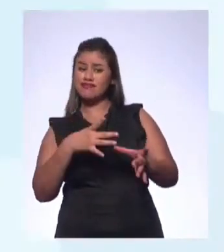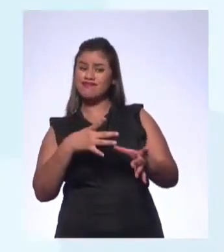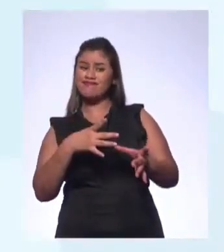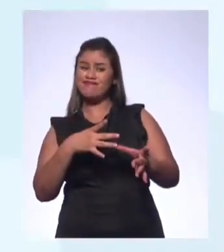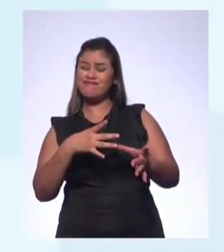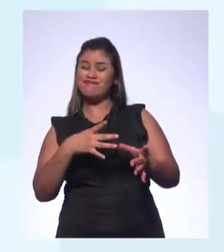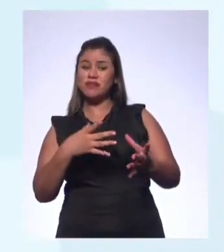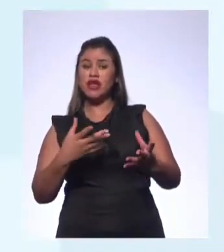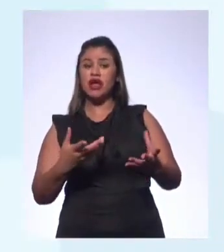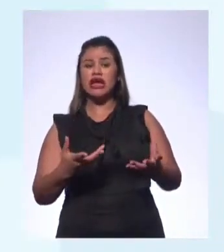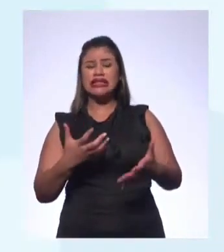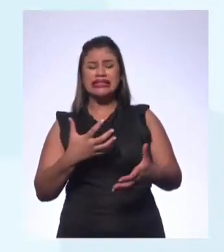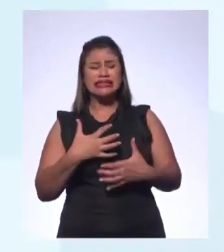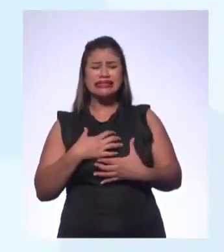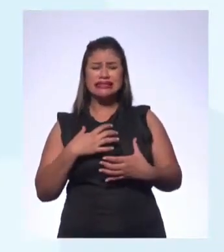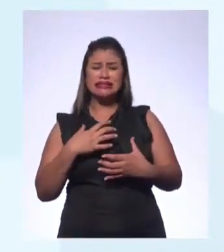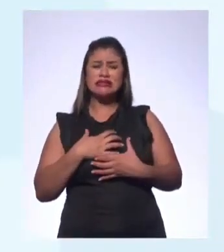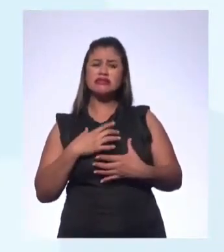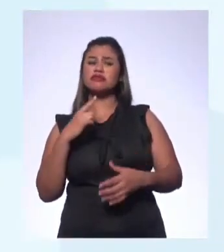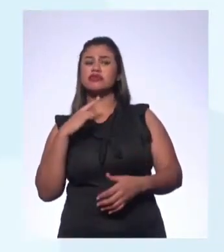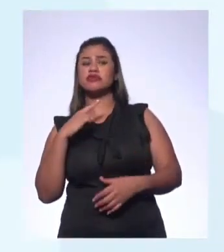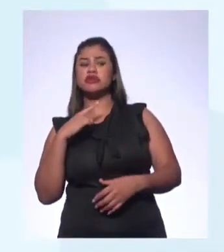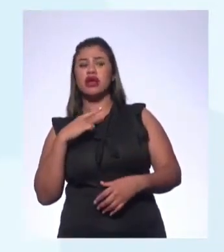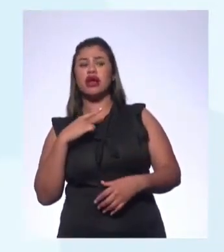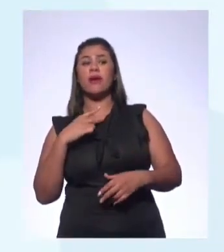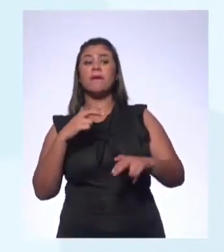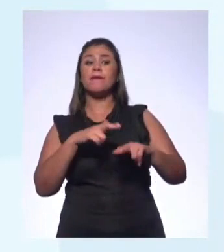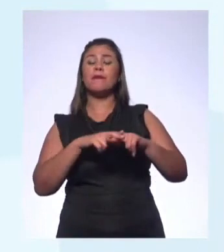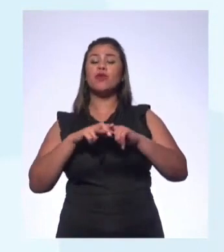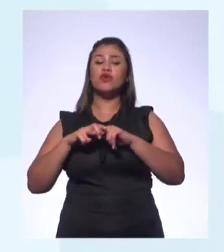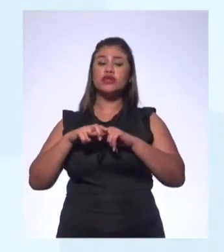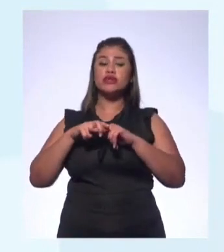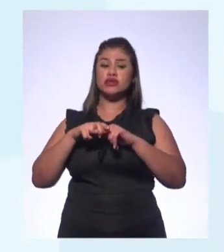questão, né? E depois que deixaram de estar no país, e por isso